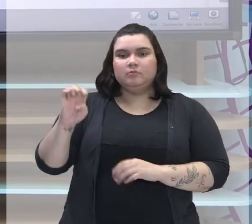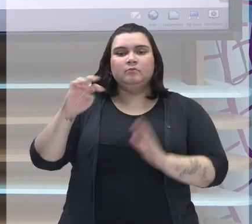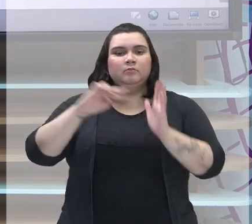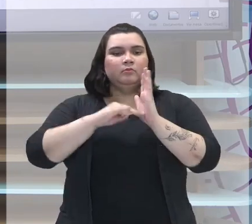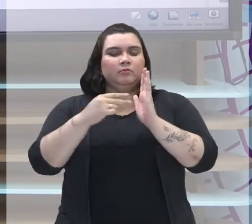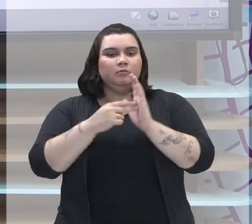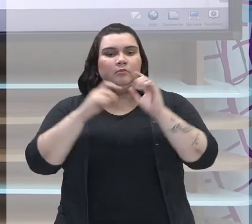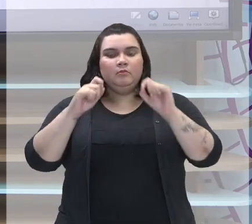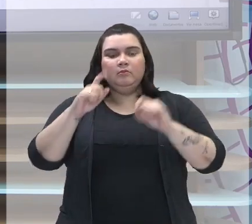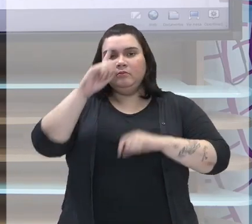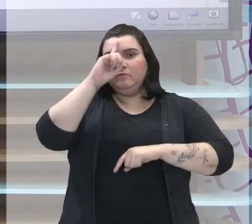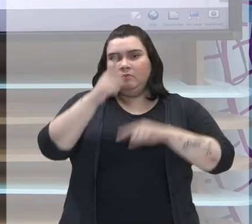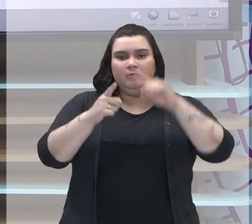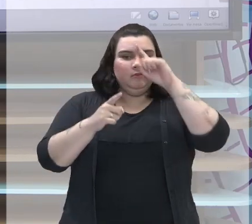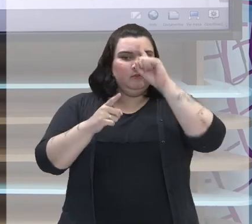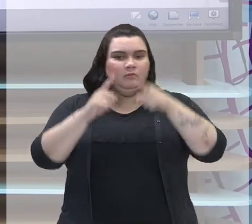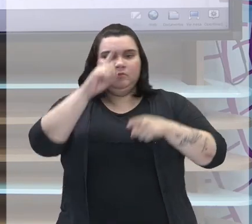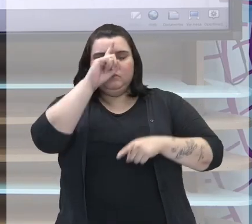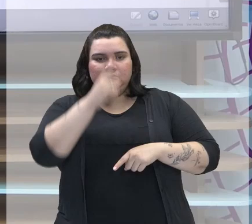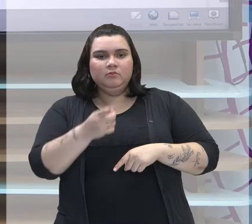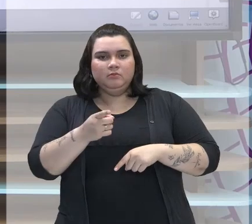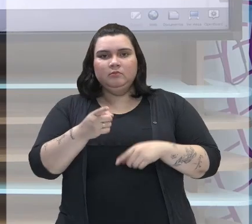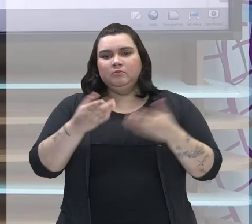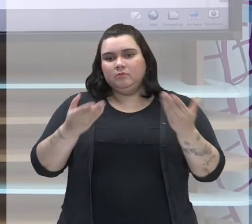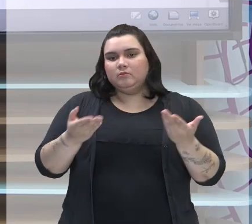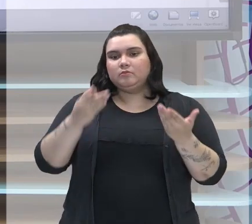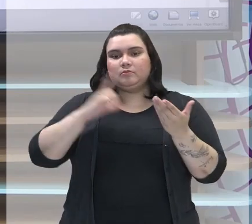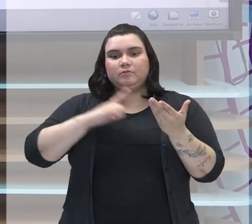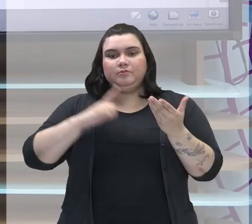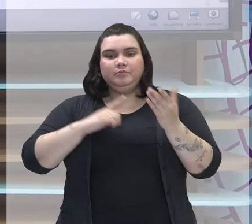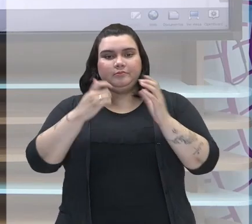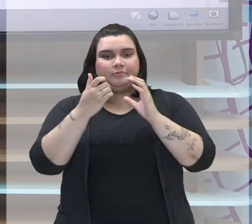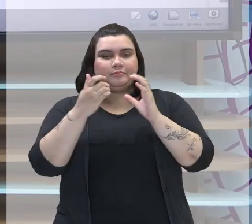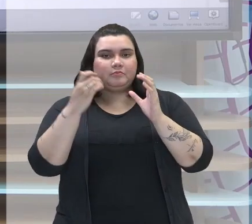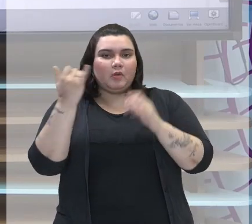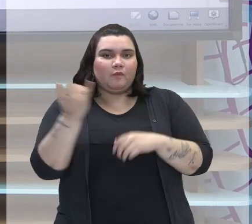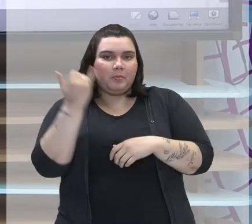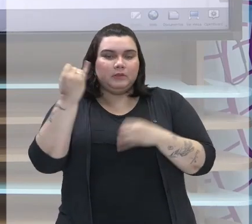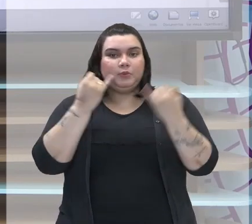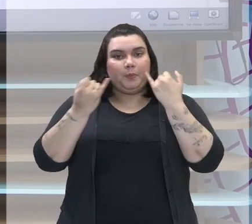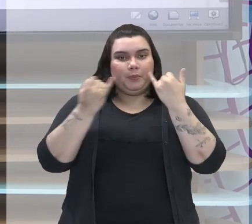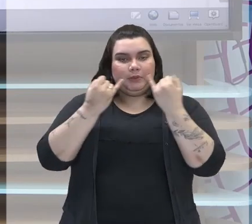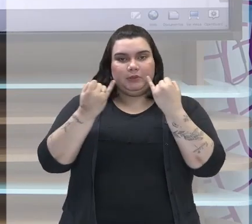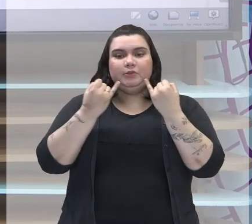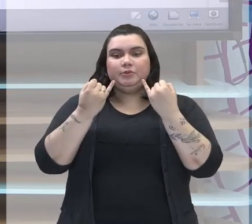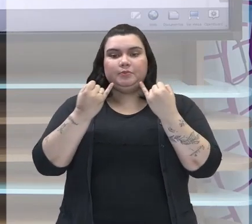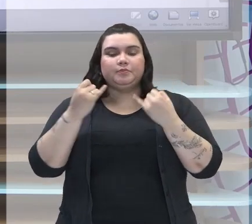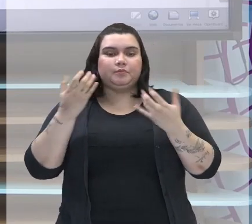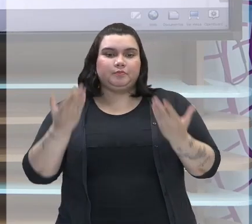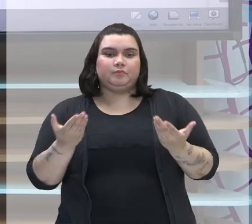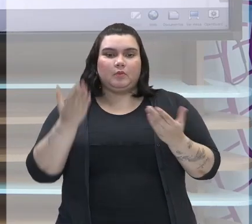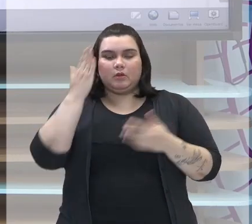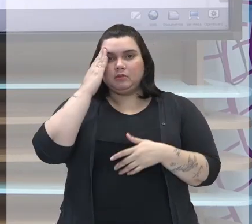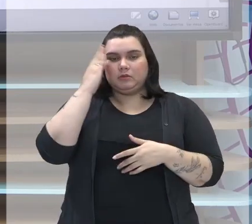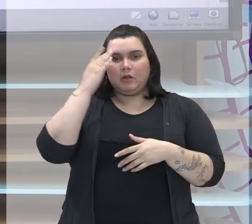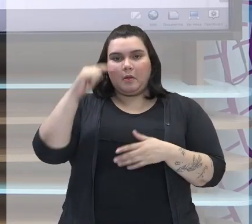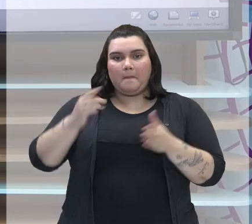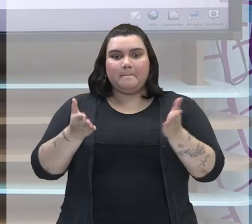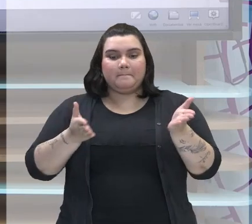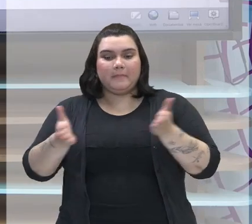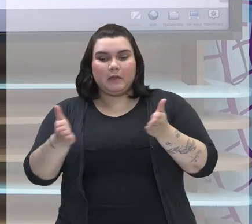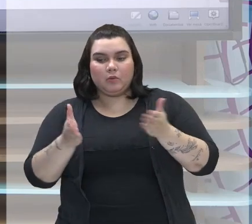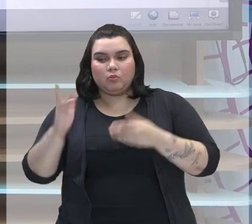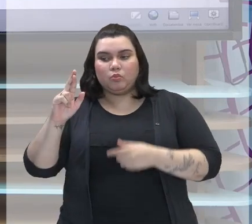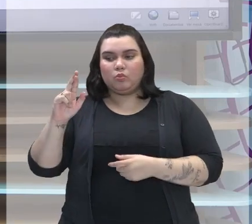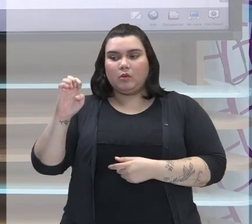os direcionamentos, tudo bem? É por isso que o período na qual estamos falando é justamente